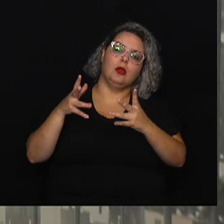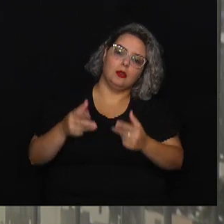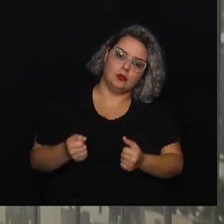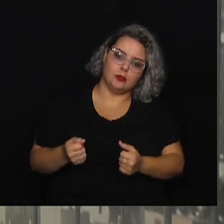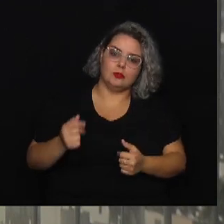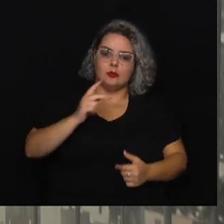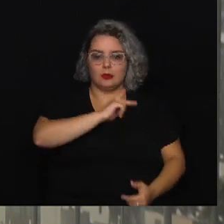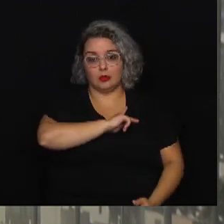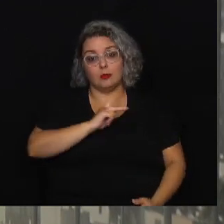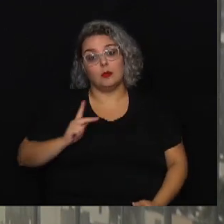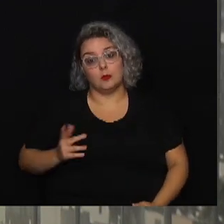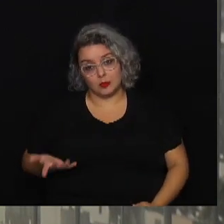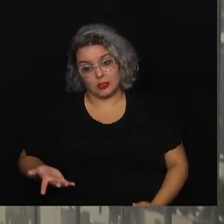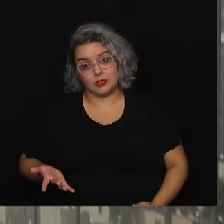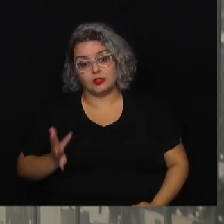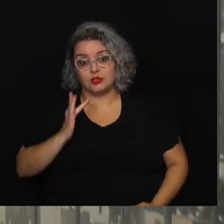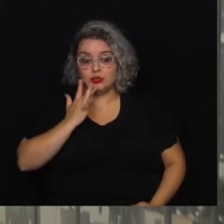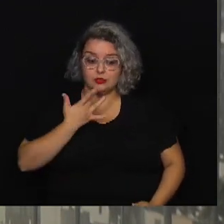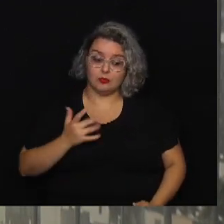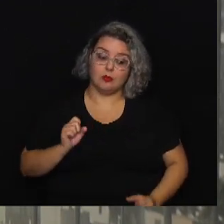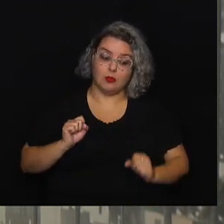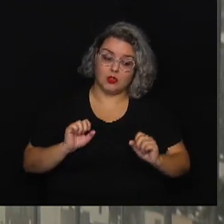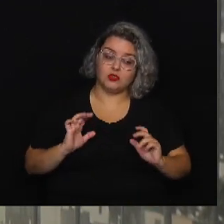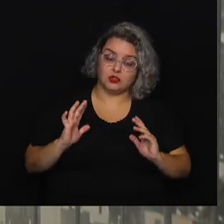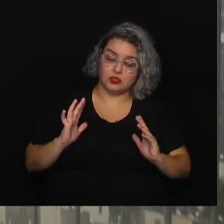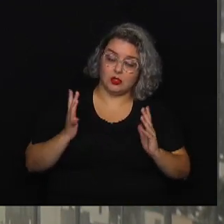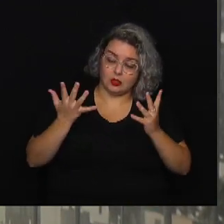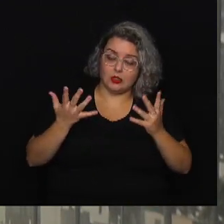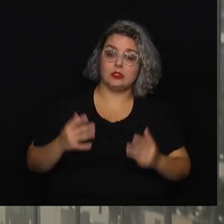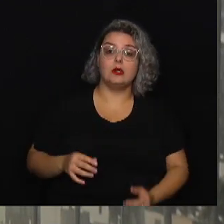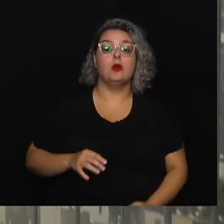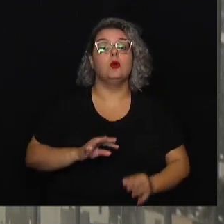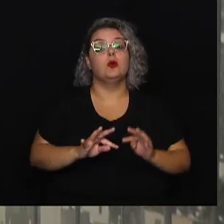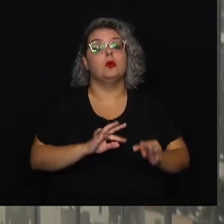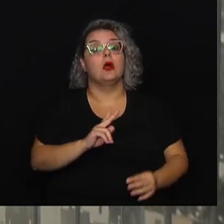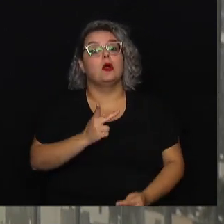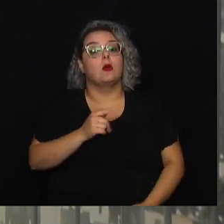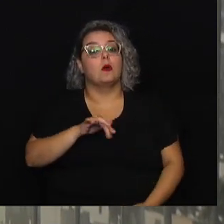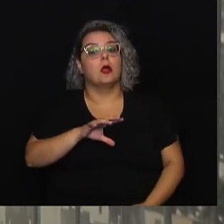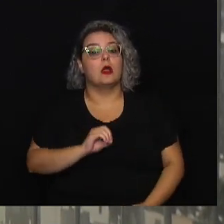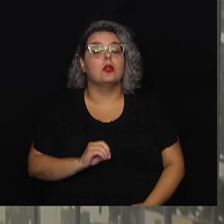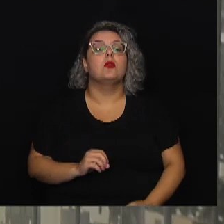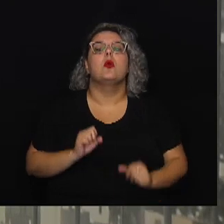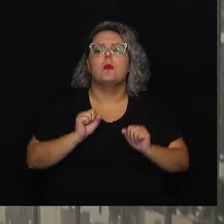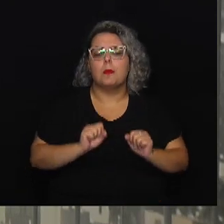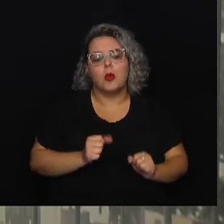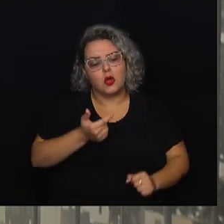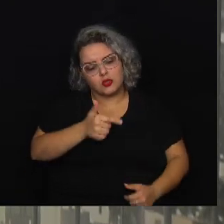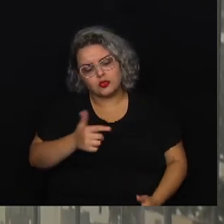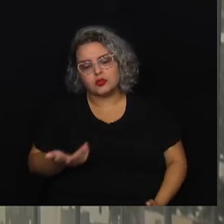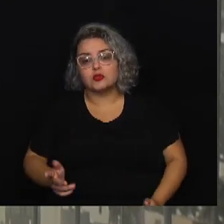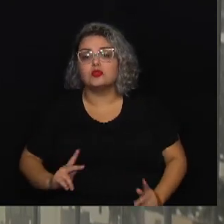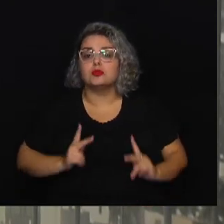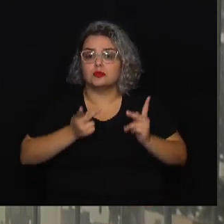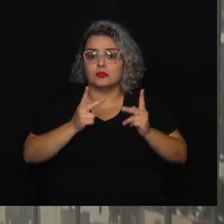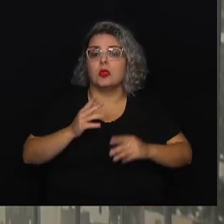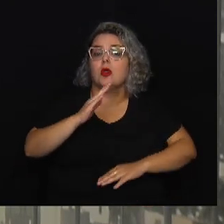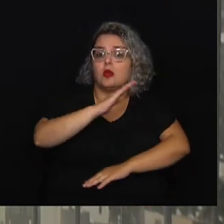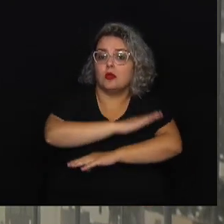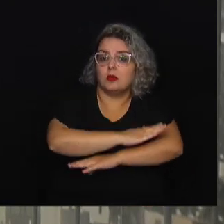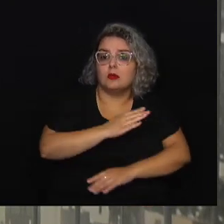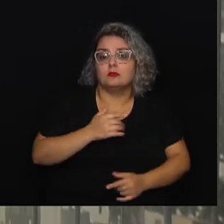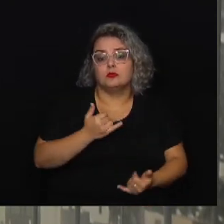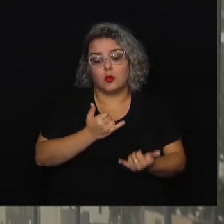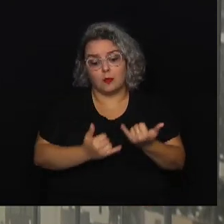Ponte Preta. O técnico Hélio dos Anjos, se quiser, pode repetir a formação que venceu o Rio Claro no meio de